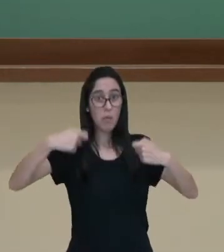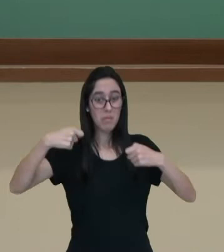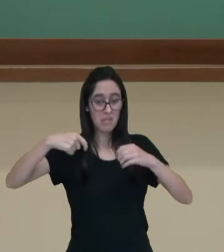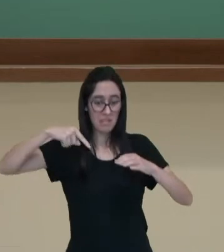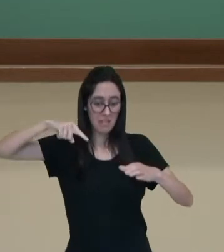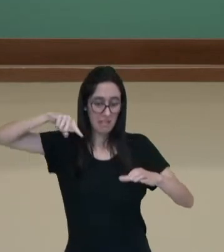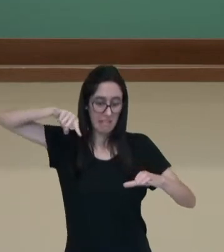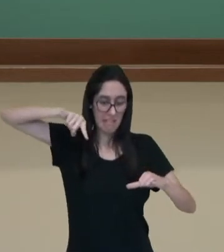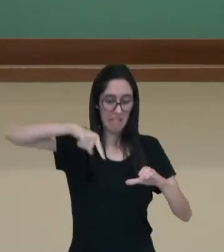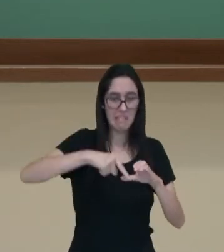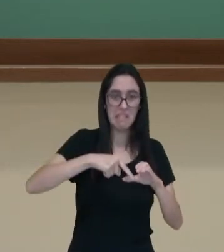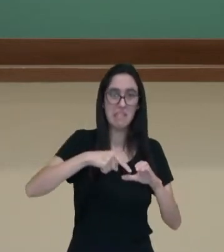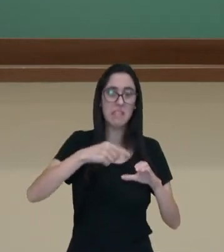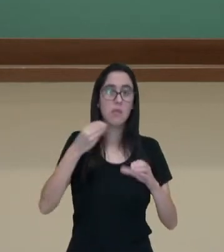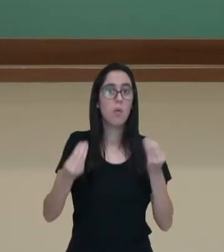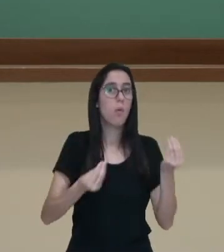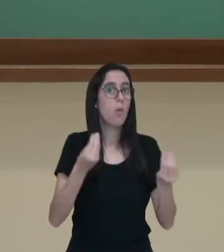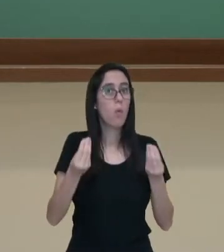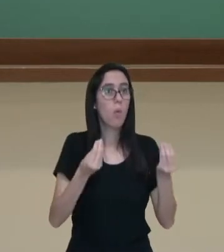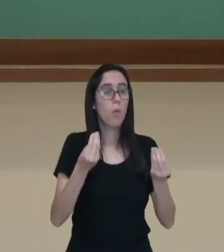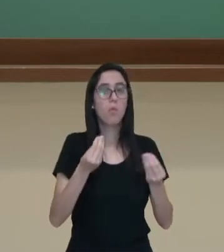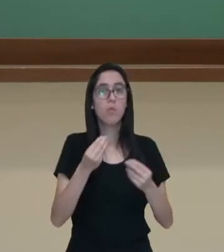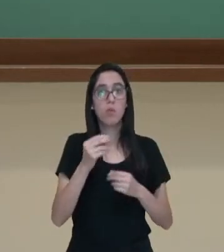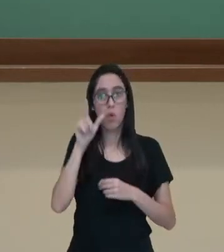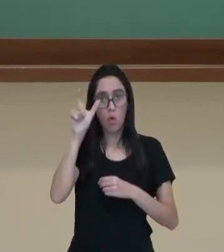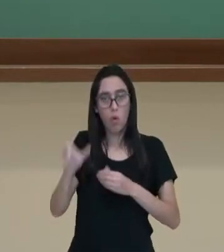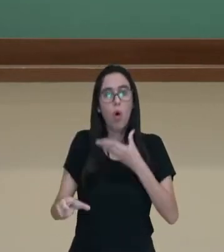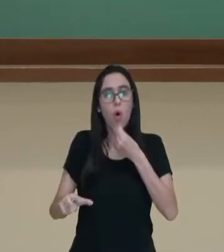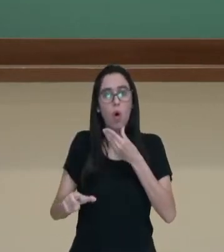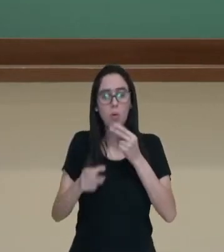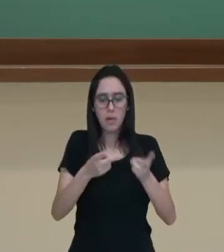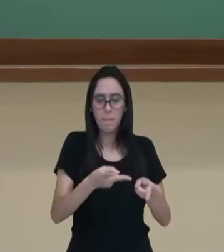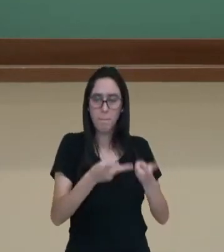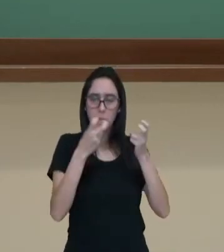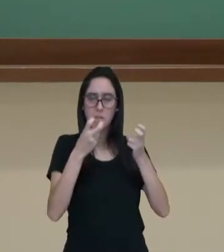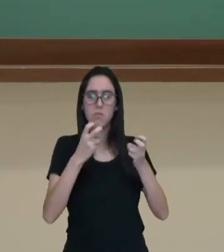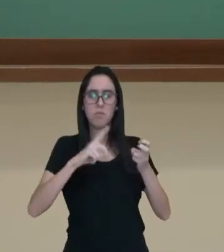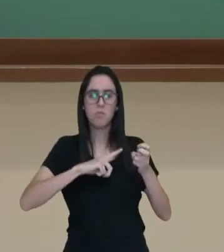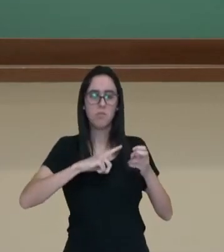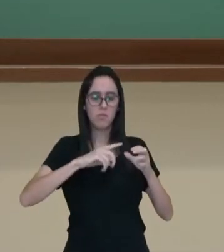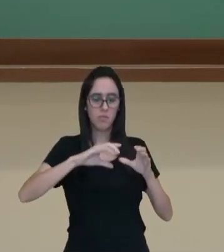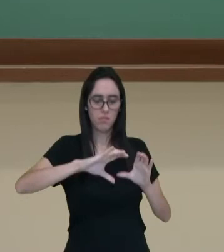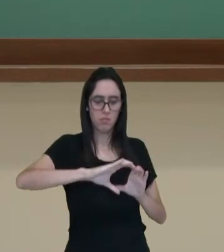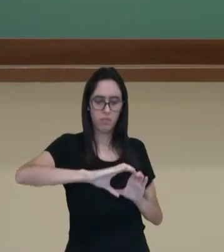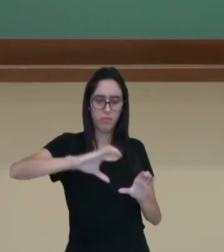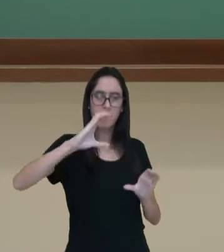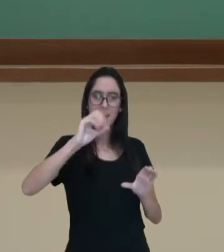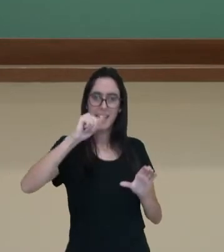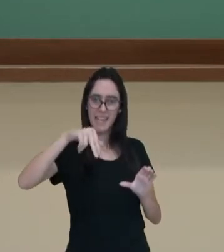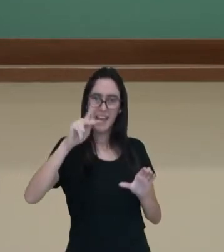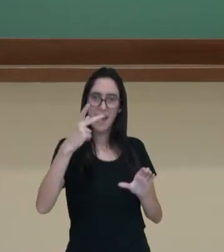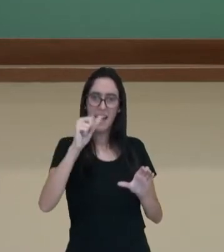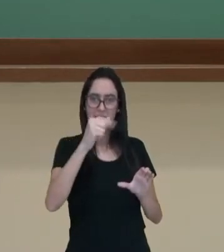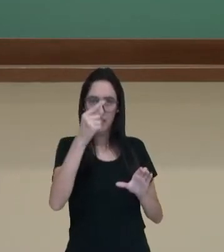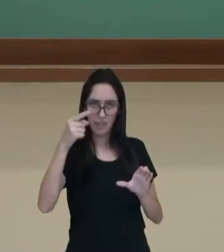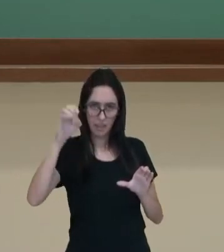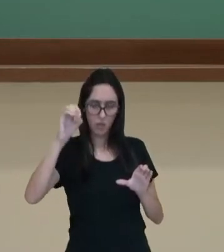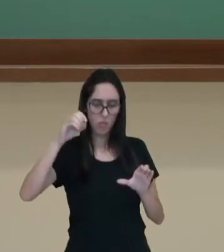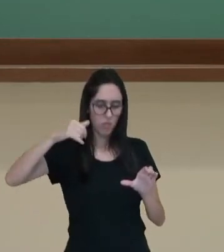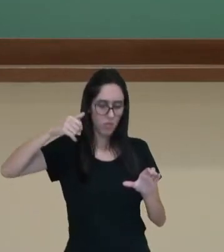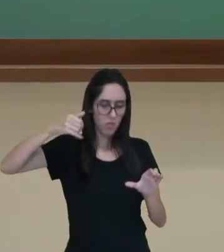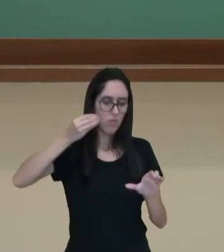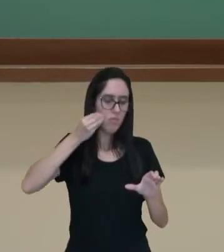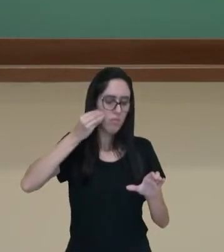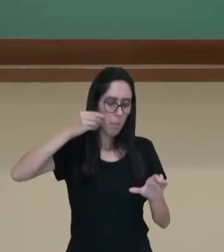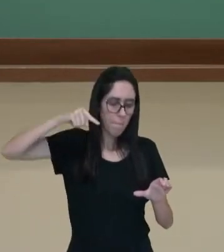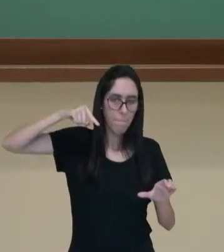Ele percebeu que ao atritar para furar o canhão, gerava calor. Daí ele ficou